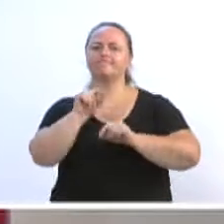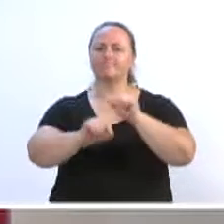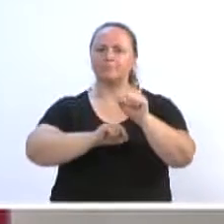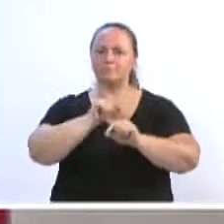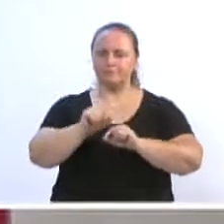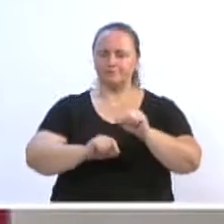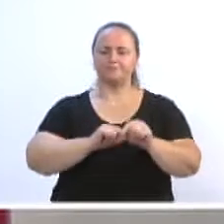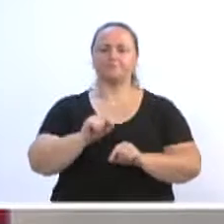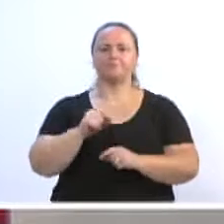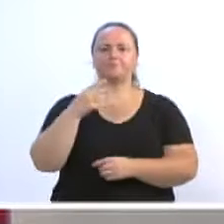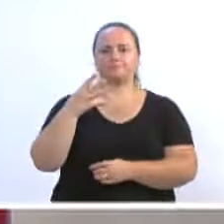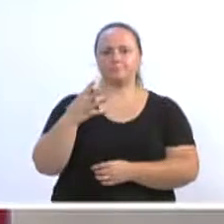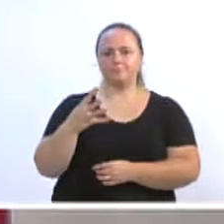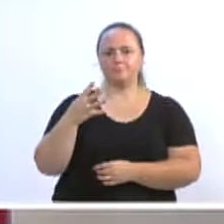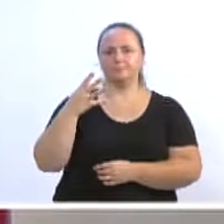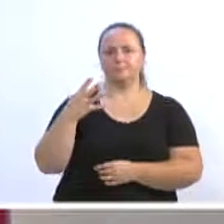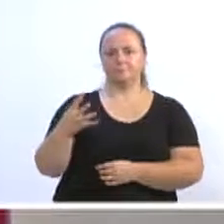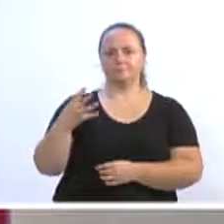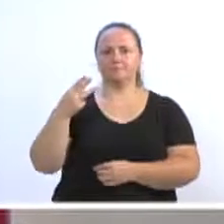de